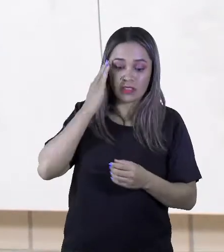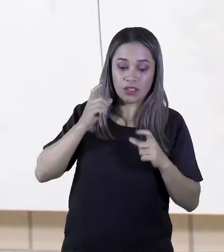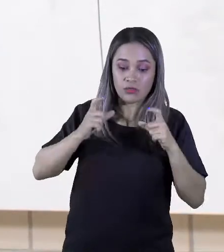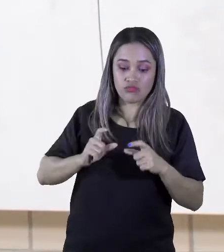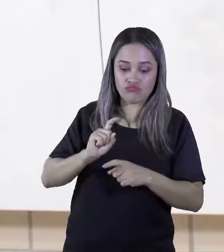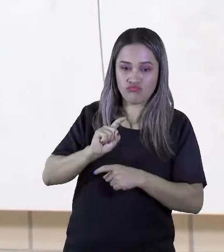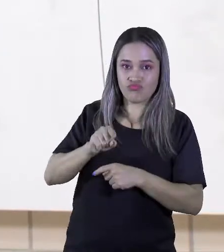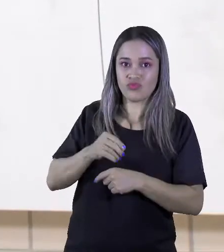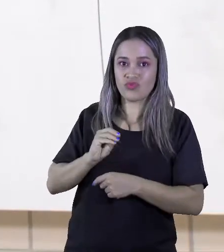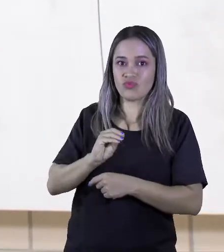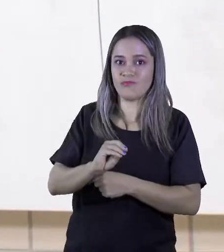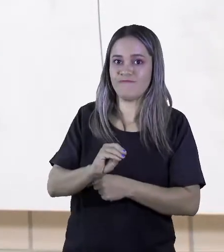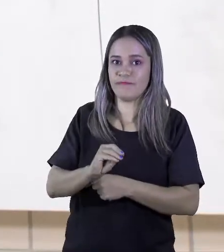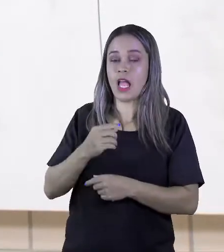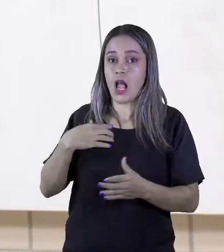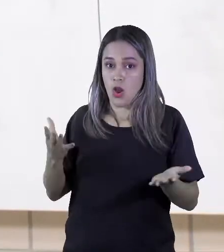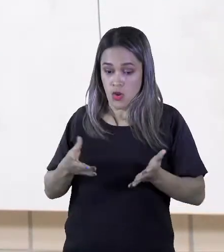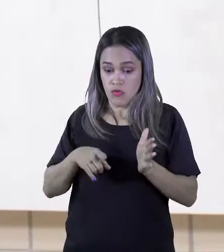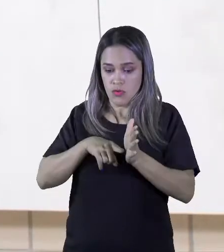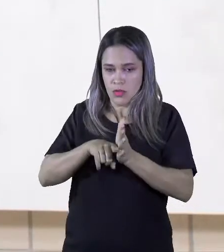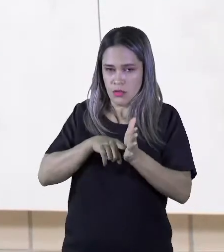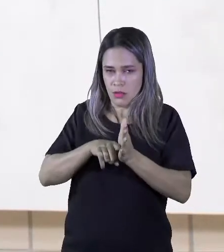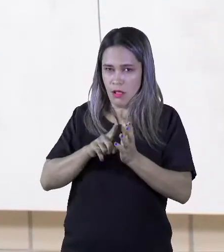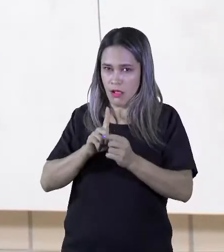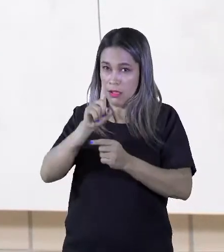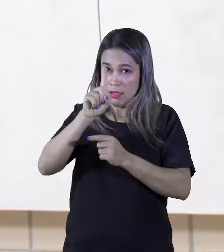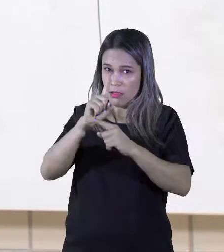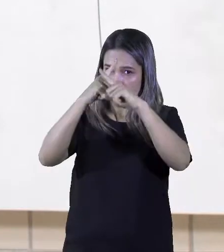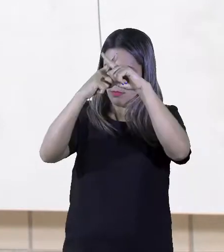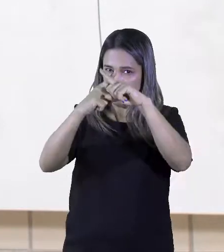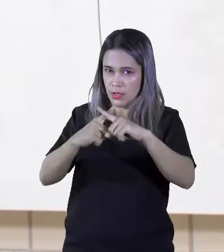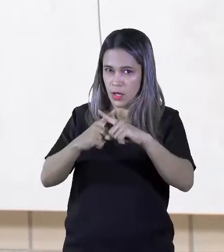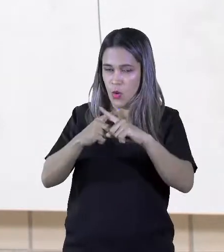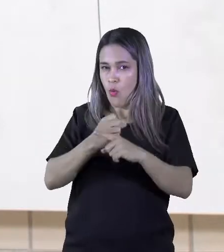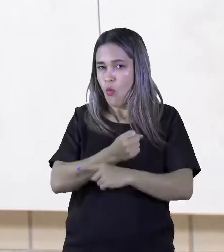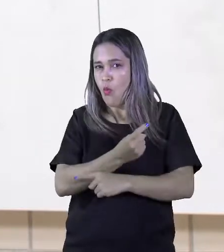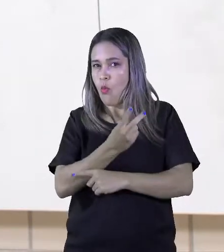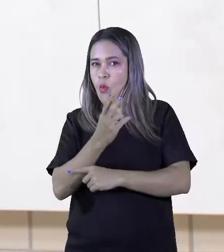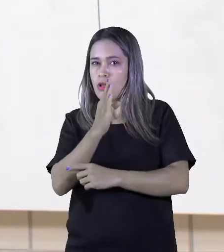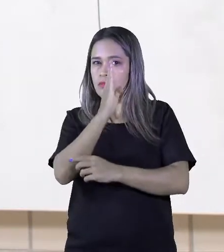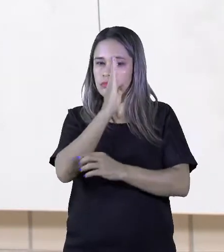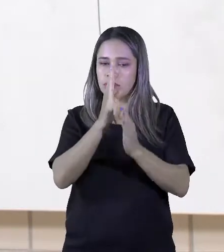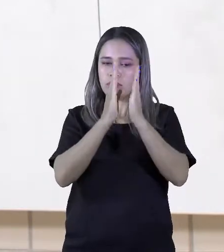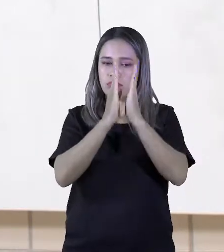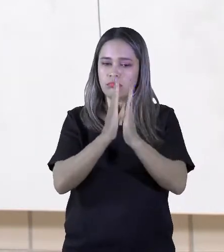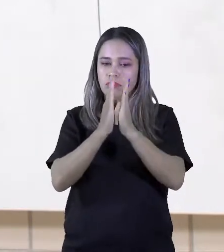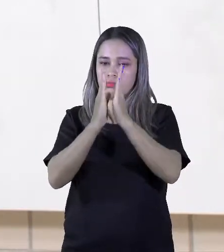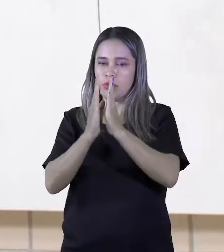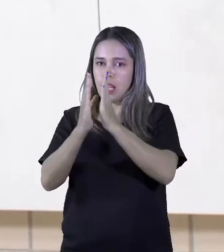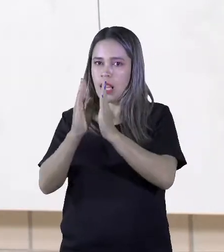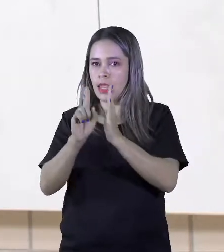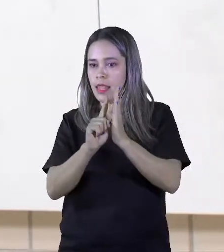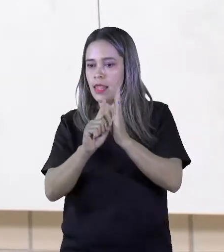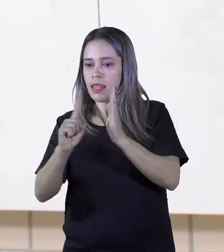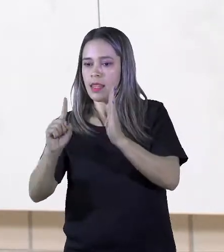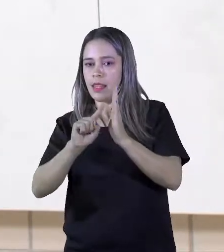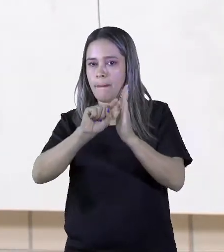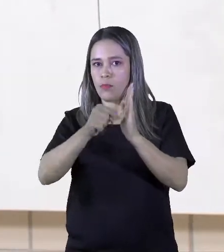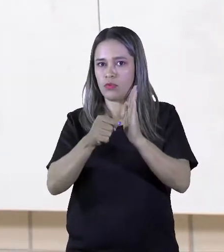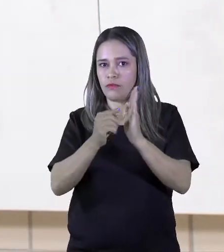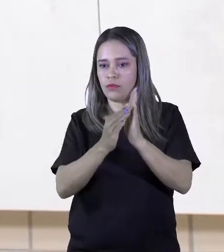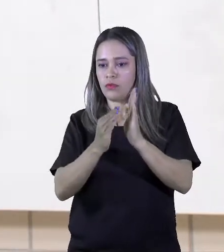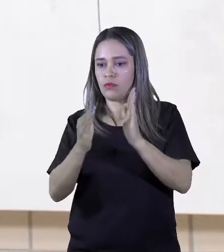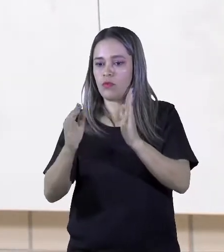Eu vou analisar lá na minha multiplicação quantas casas eu tinha após a vírgula. Vamos lá,